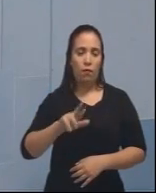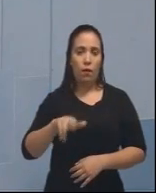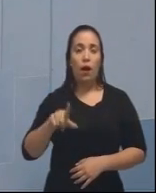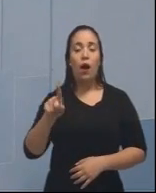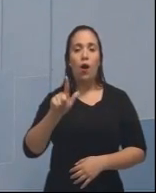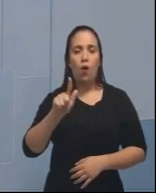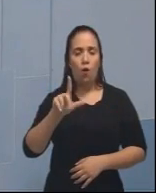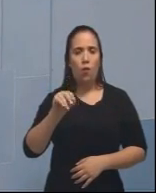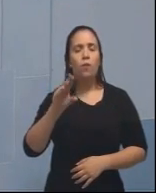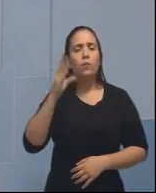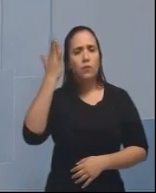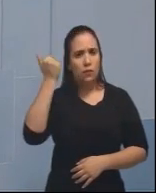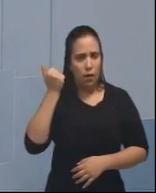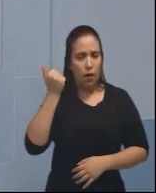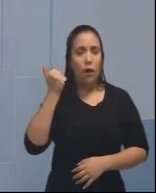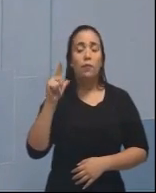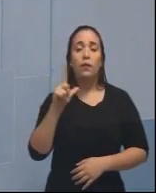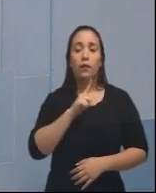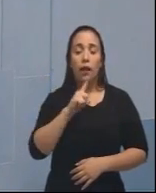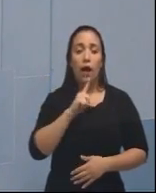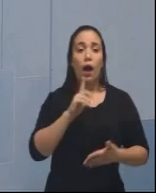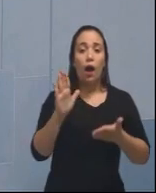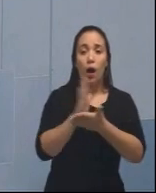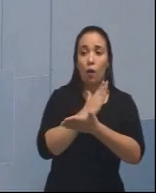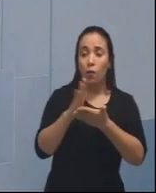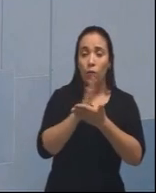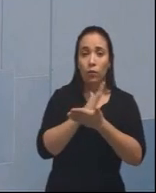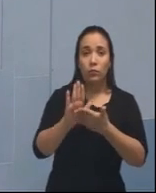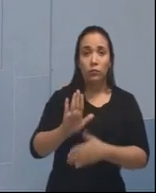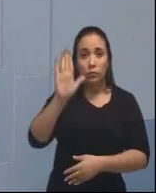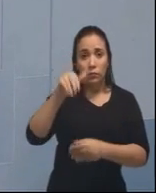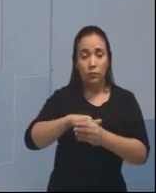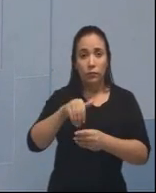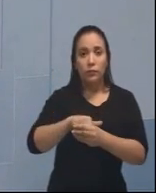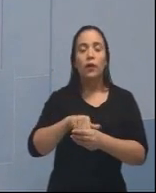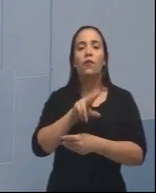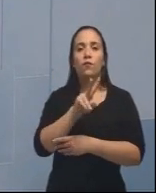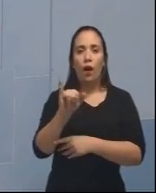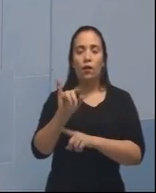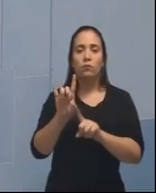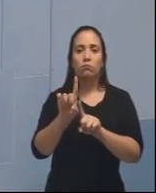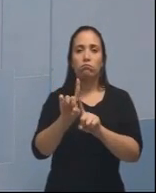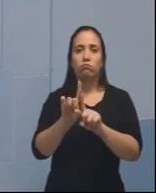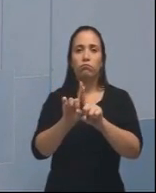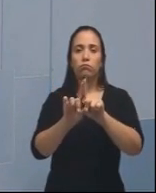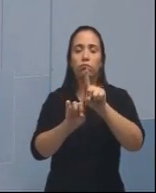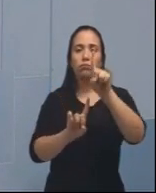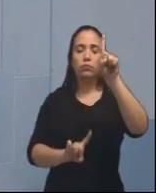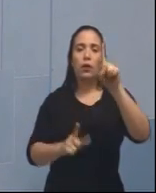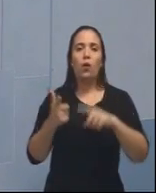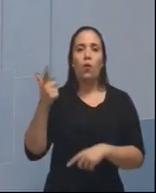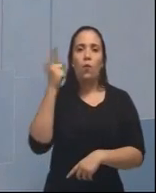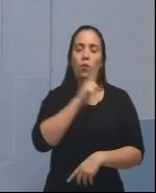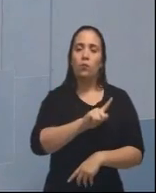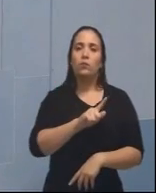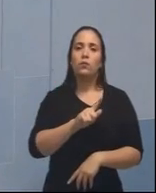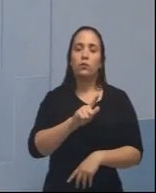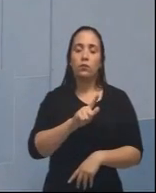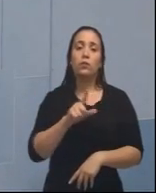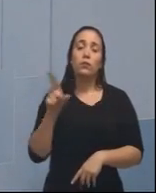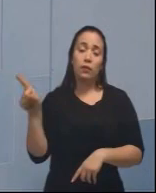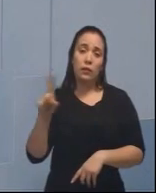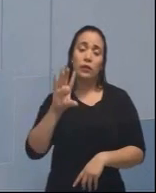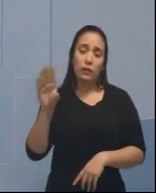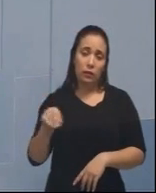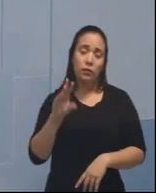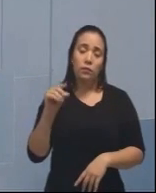Globo compreende que existem determinadas candidaturas que tendem a crescer e se tornar candidatos competitivos. Se não Mas ele